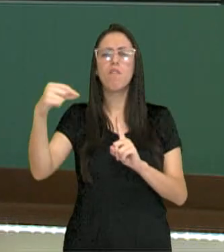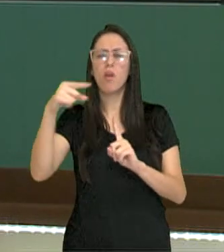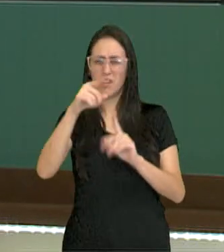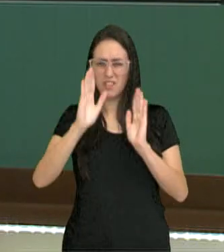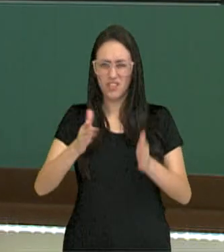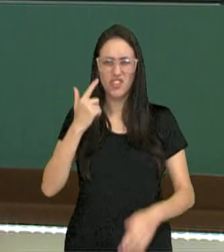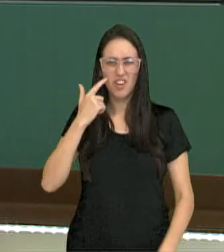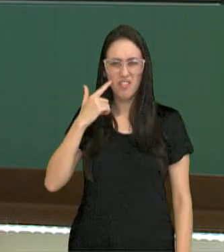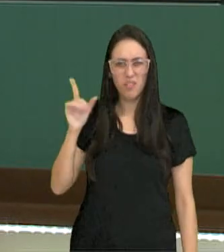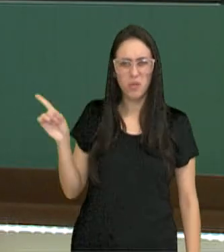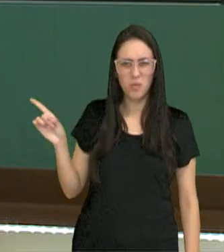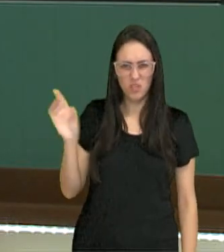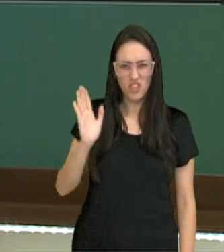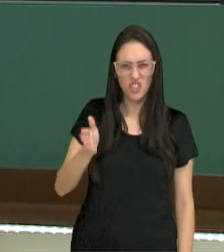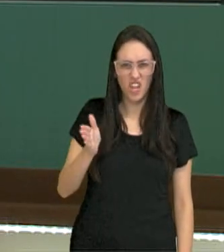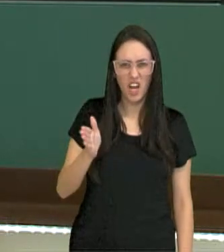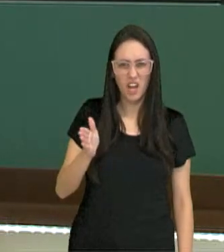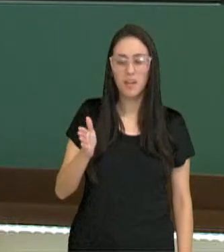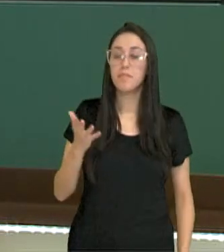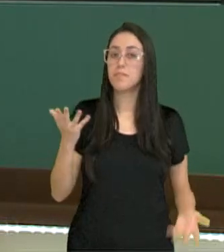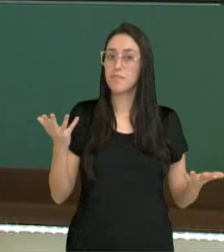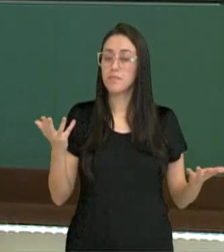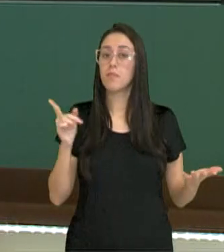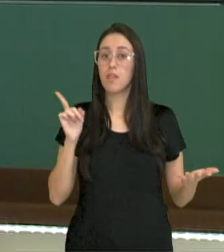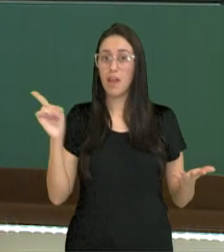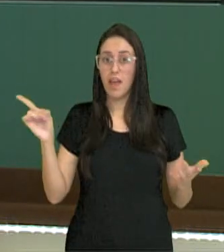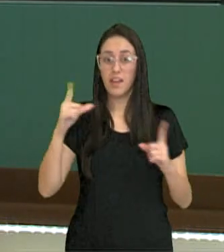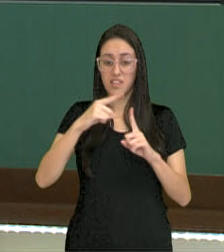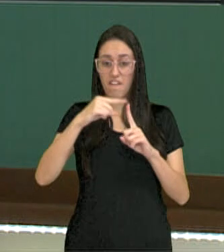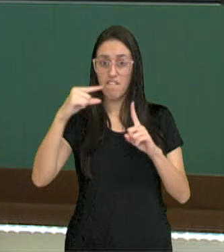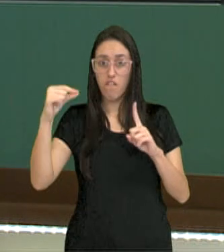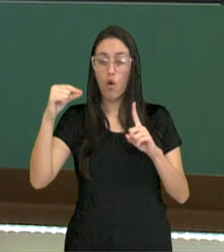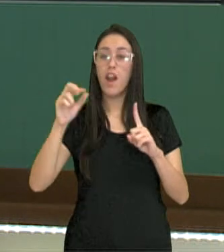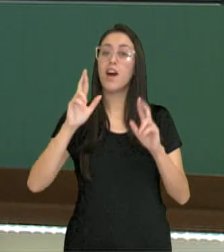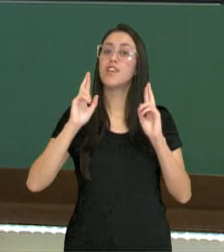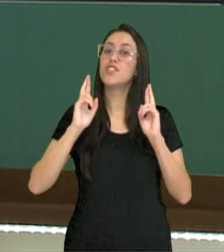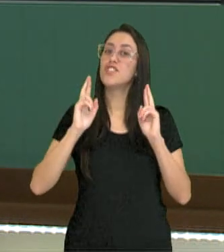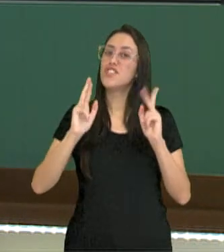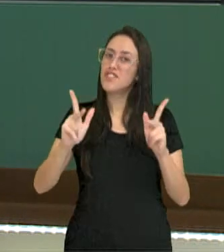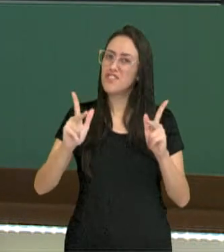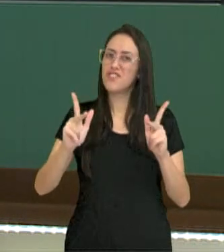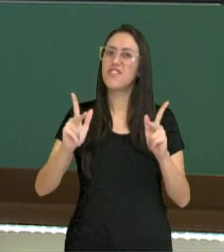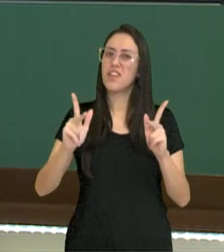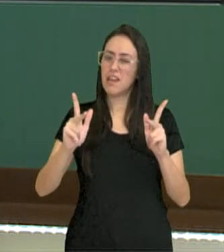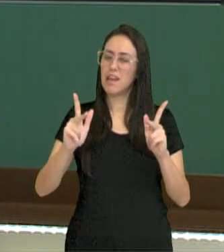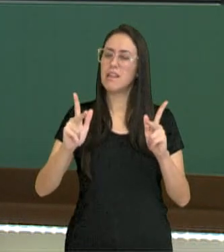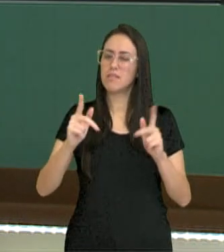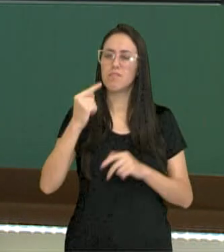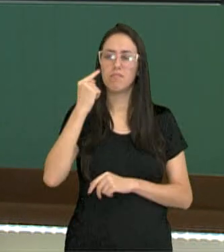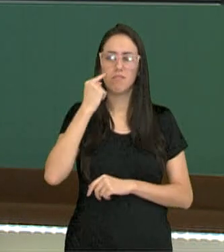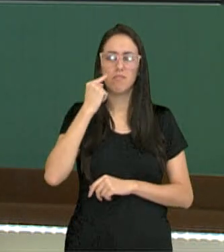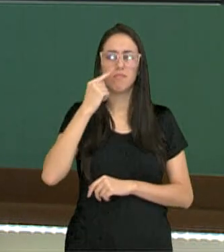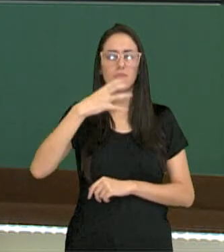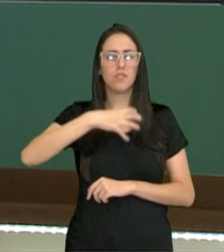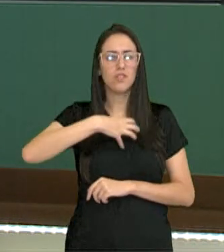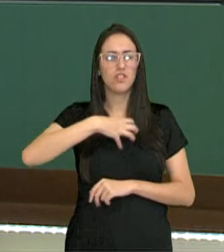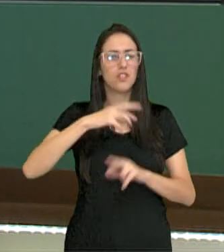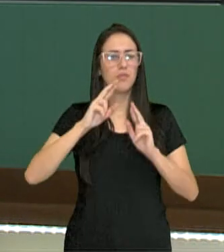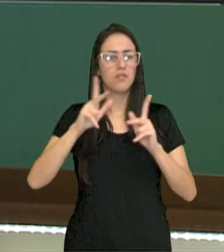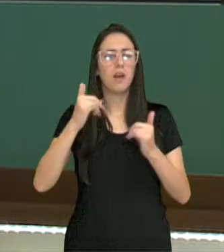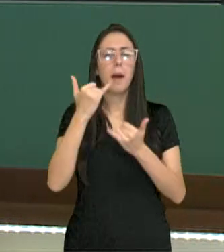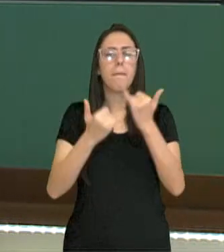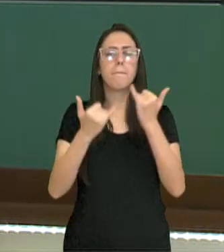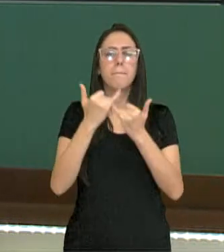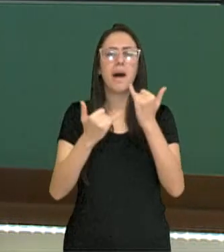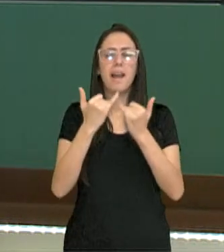reparou? Já, né? Ela é uma folha um pouco diferenciada, um pouco compridinha, com um formato de agulha. Nós